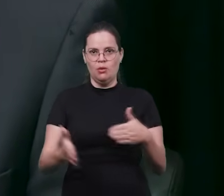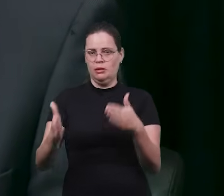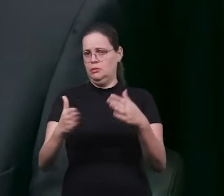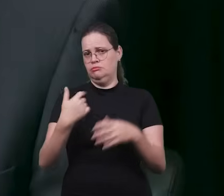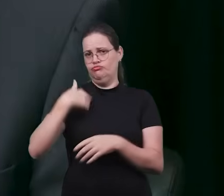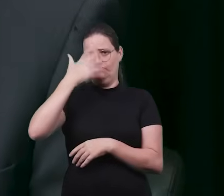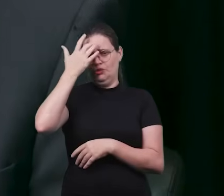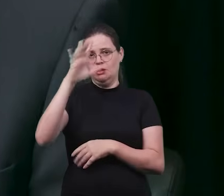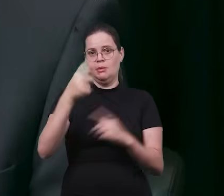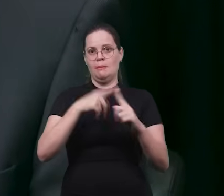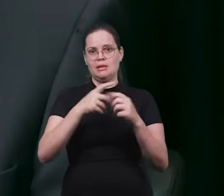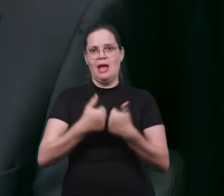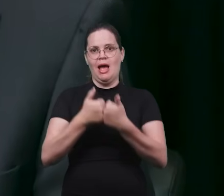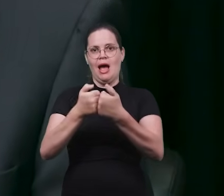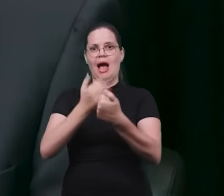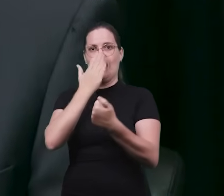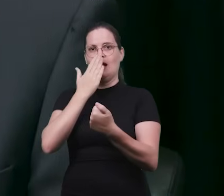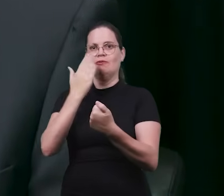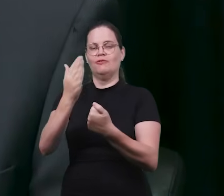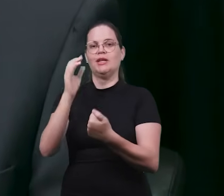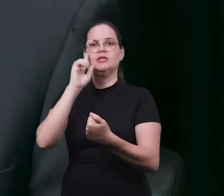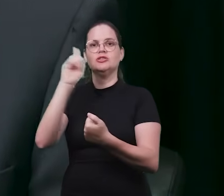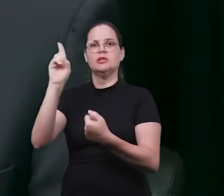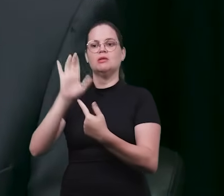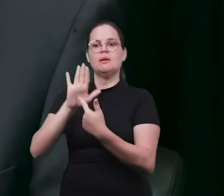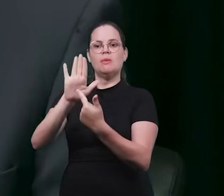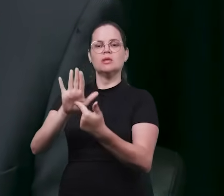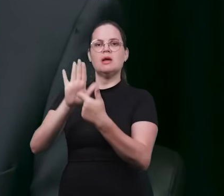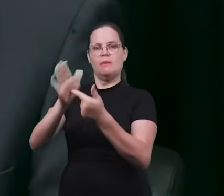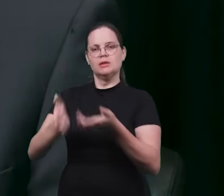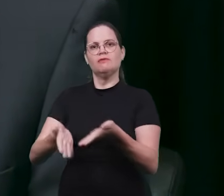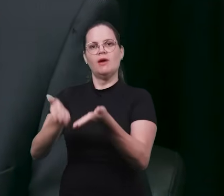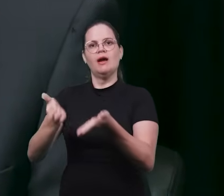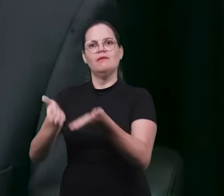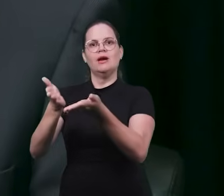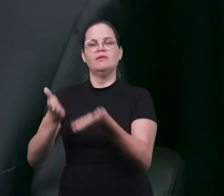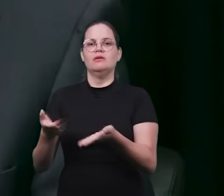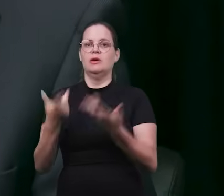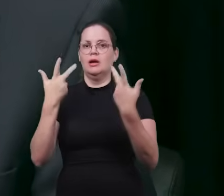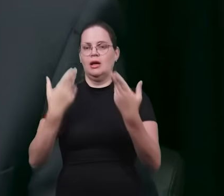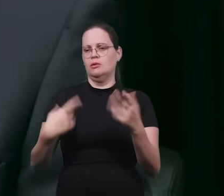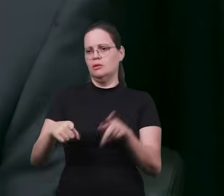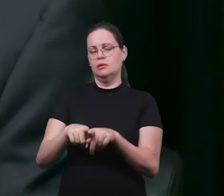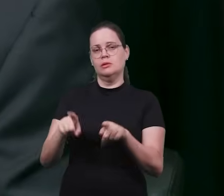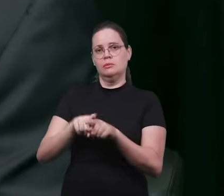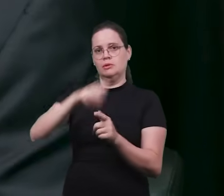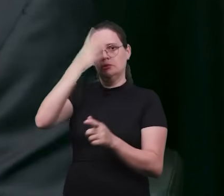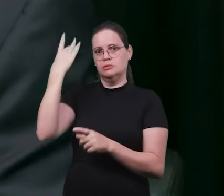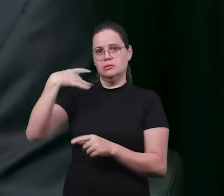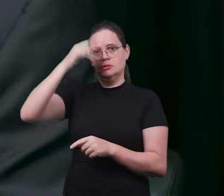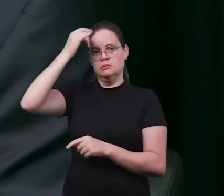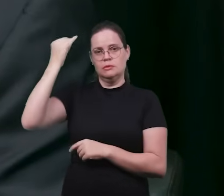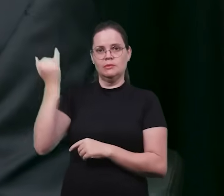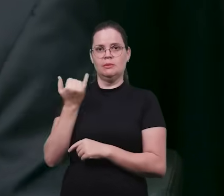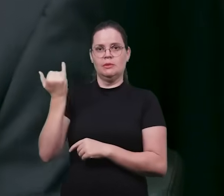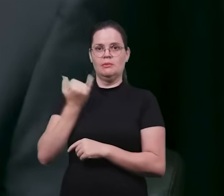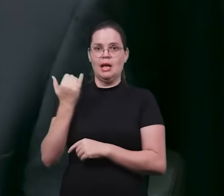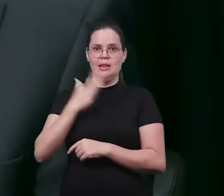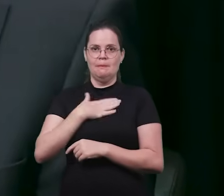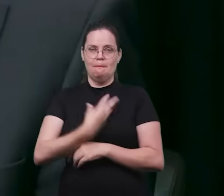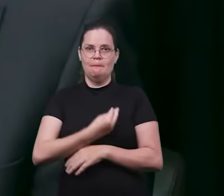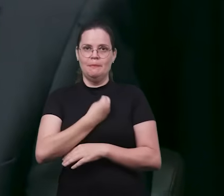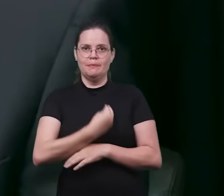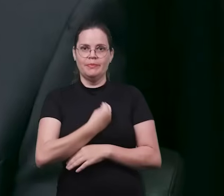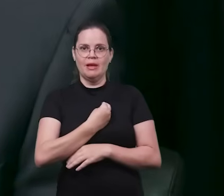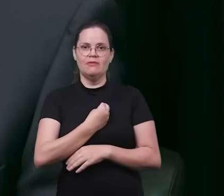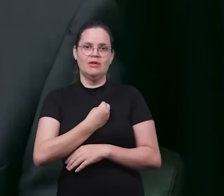frente. Então a vida se mistura com o culto. E o culto racional é isso. Nós não temos uma vida no aspecto material e uma vida